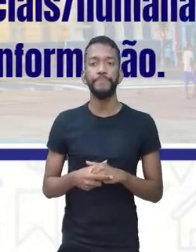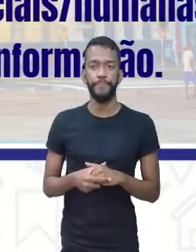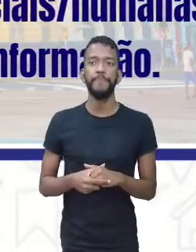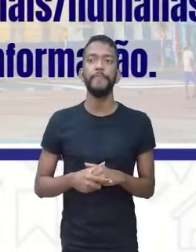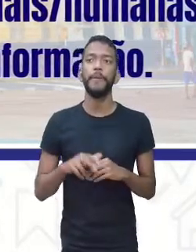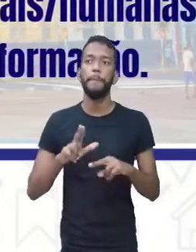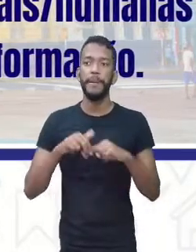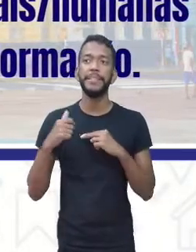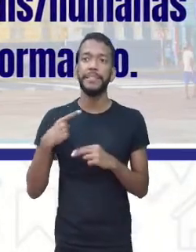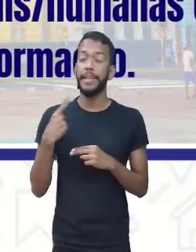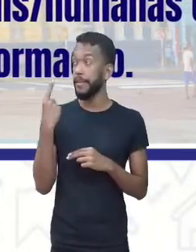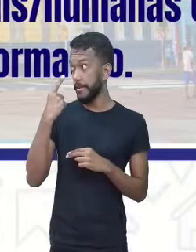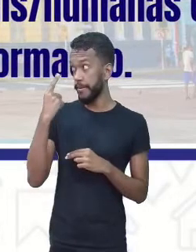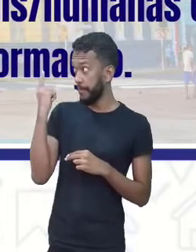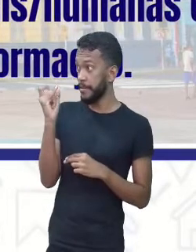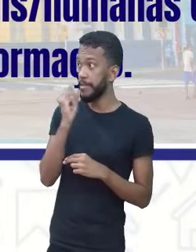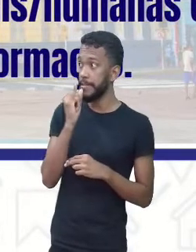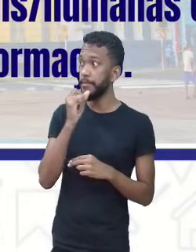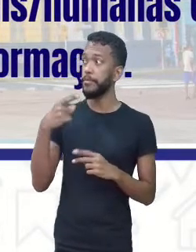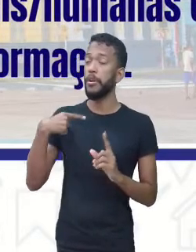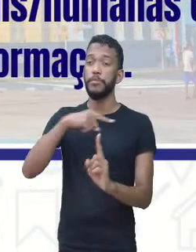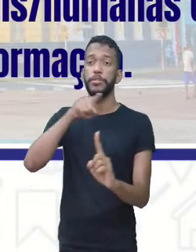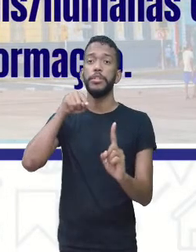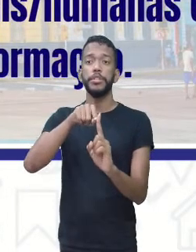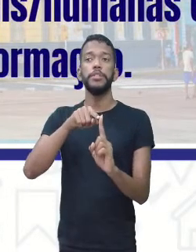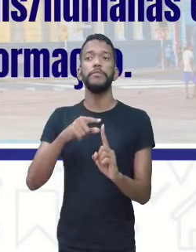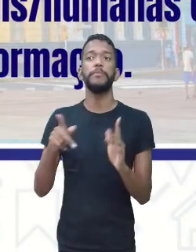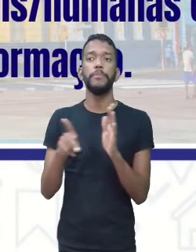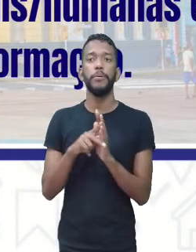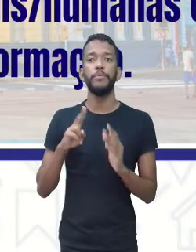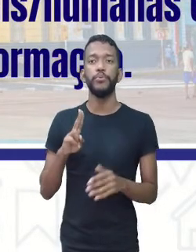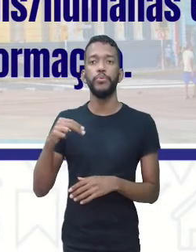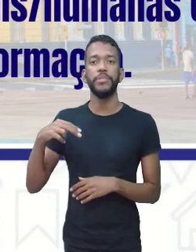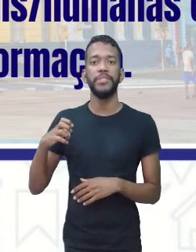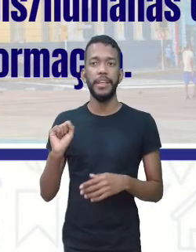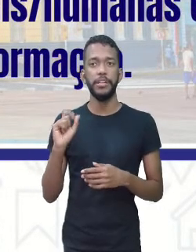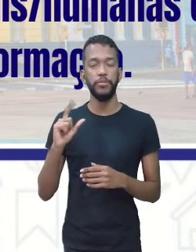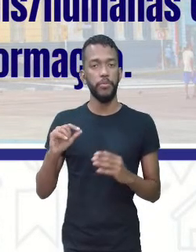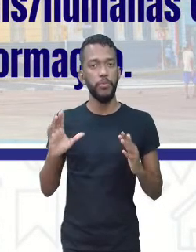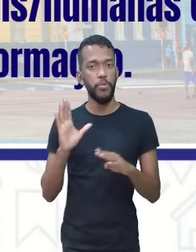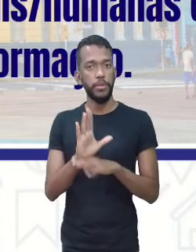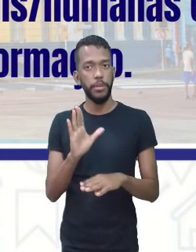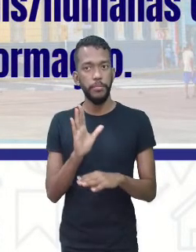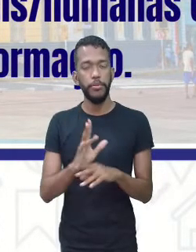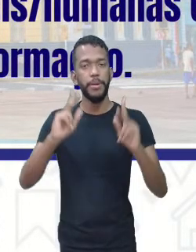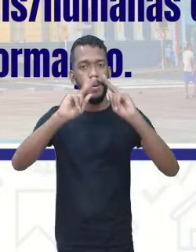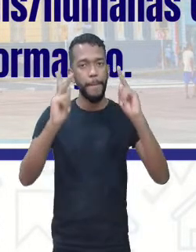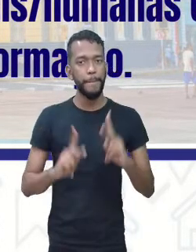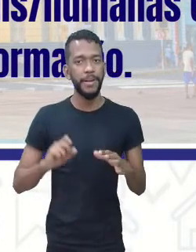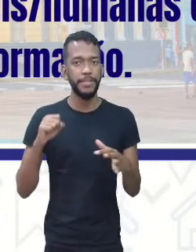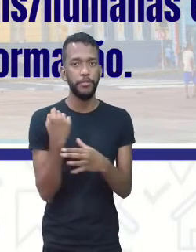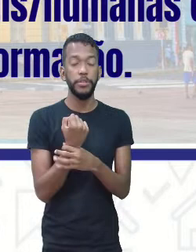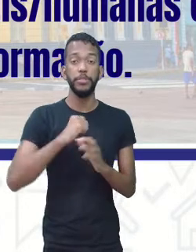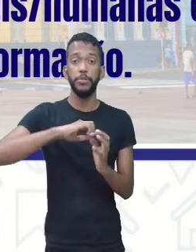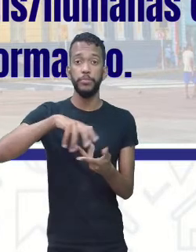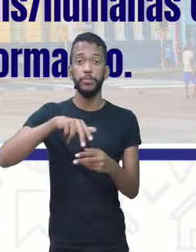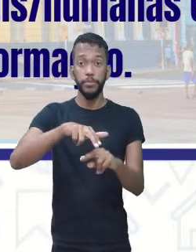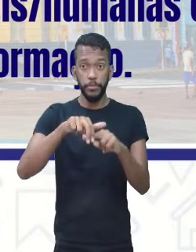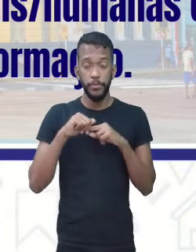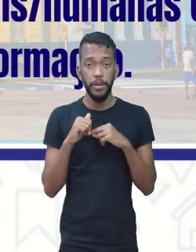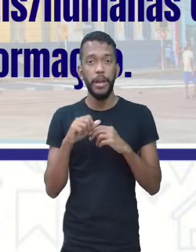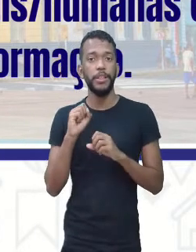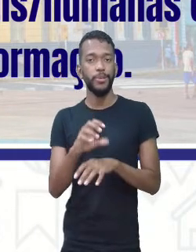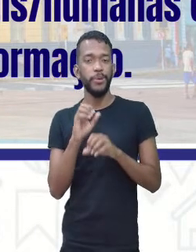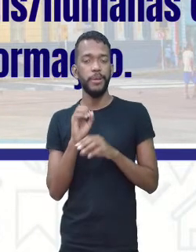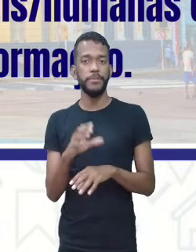assim, aqui nós colocamos como objetivo, né, o objetivo da Unesco, contribuir para a paz e segurança no mundo mediante educação, ciências